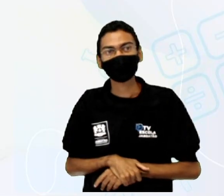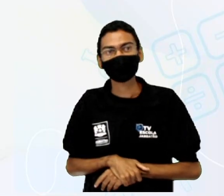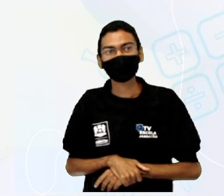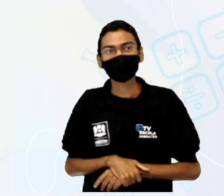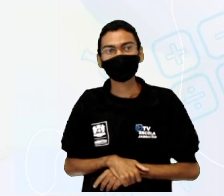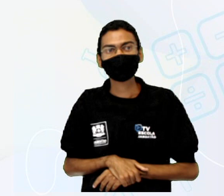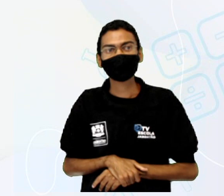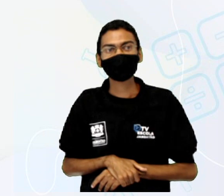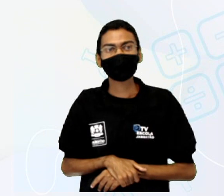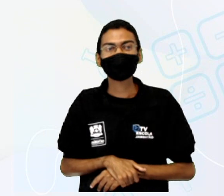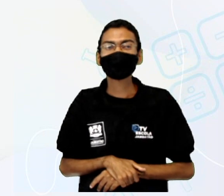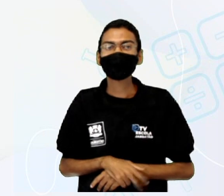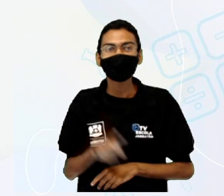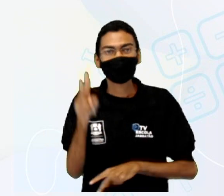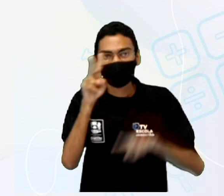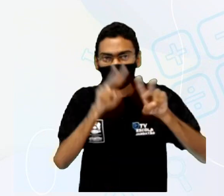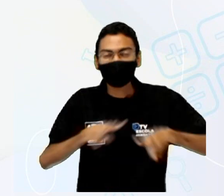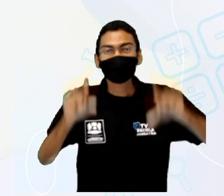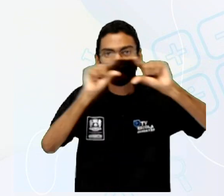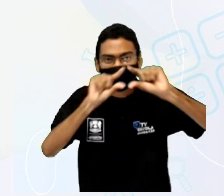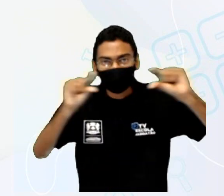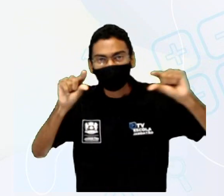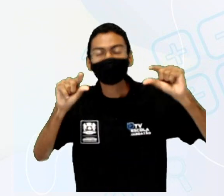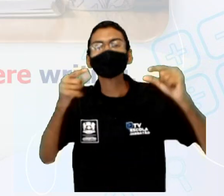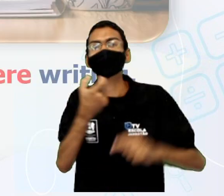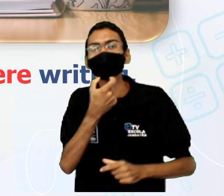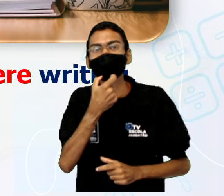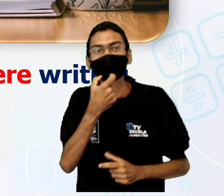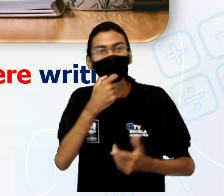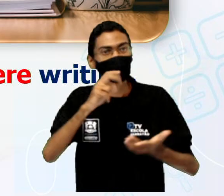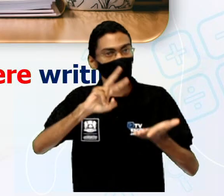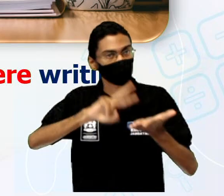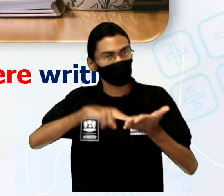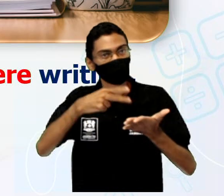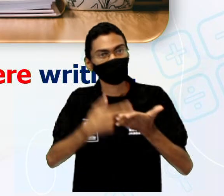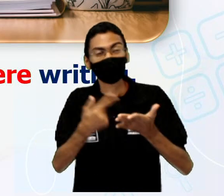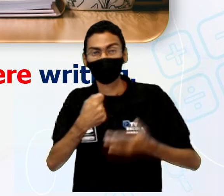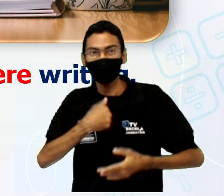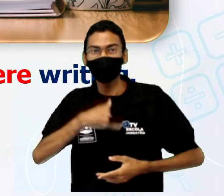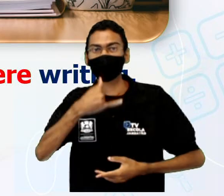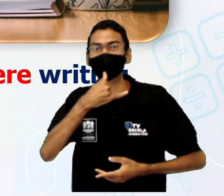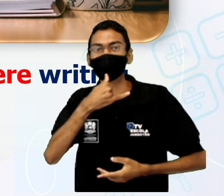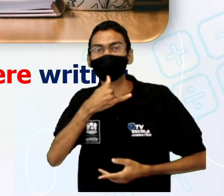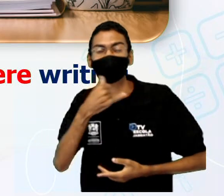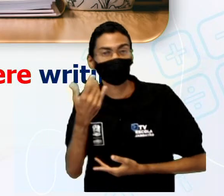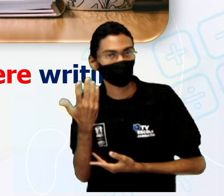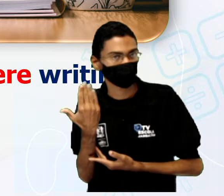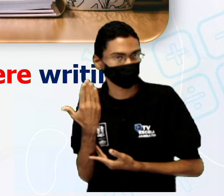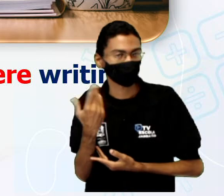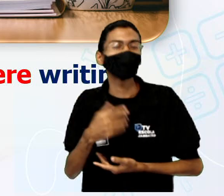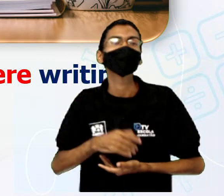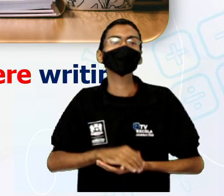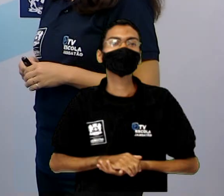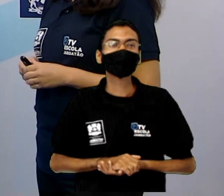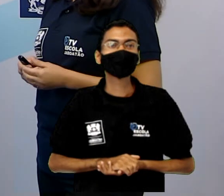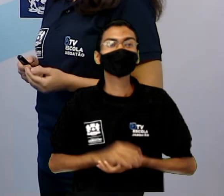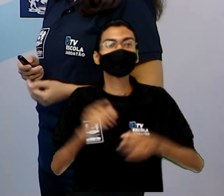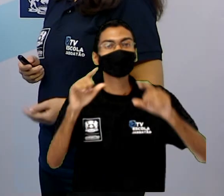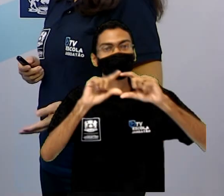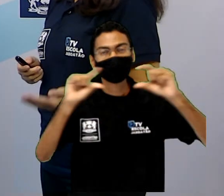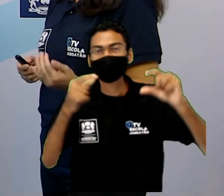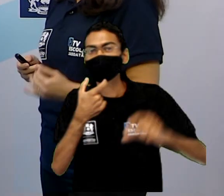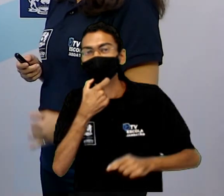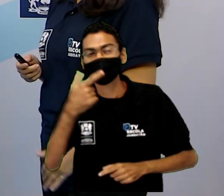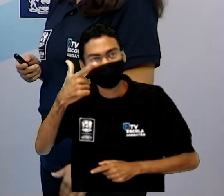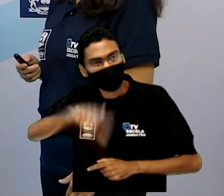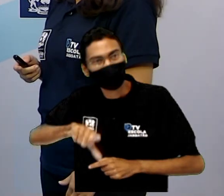I was sad. Eu estava triste. You were writing. Você